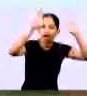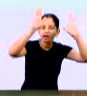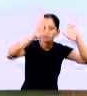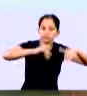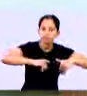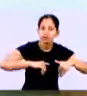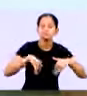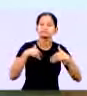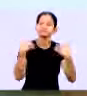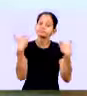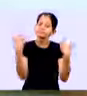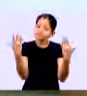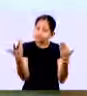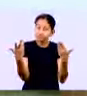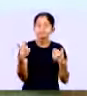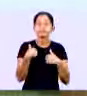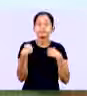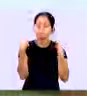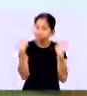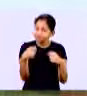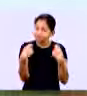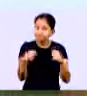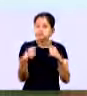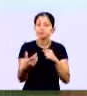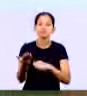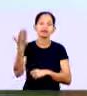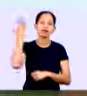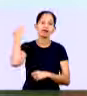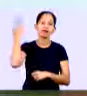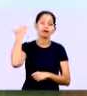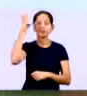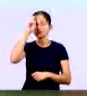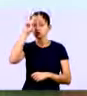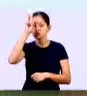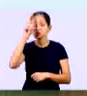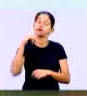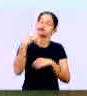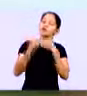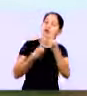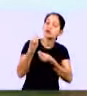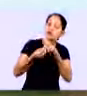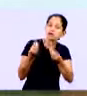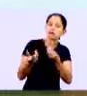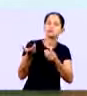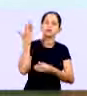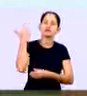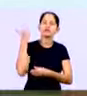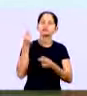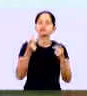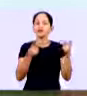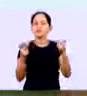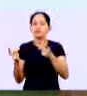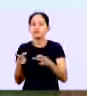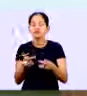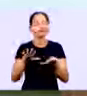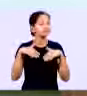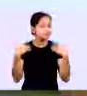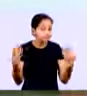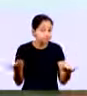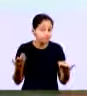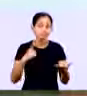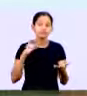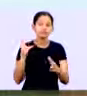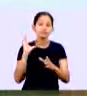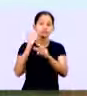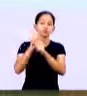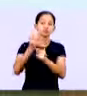a ser vendida. Eu pego um histórico anterior, pego aquele valor, os valores dos produtos e a quantidade a ser vendida, eu vou ter um volume de vendas